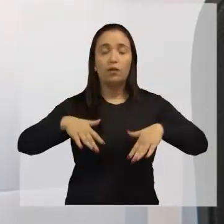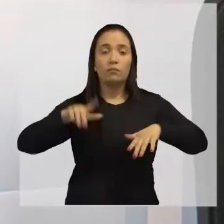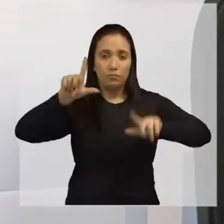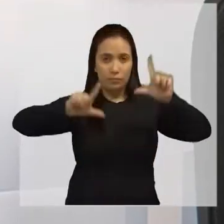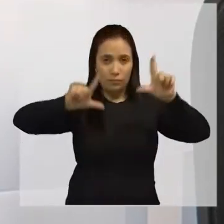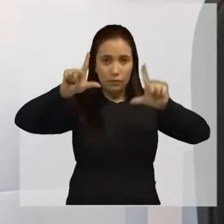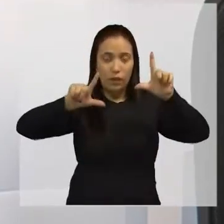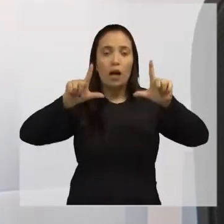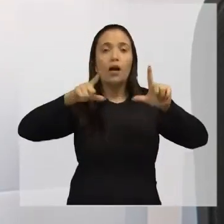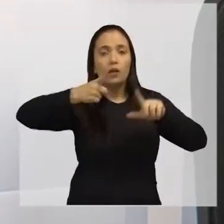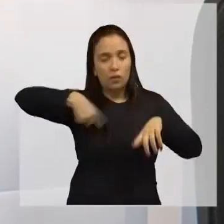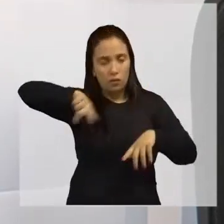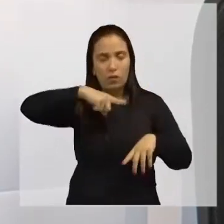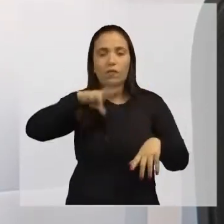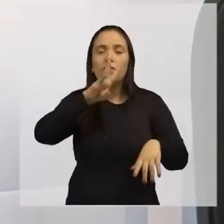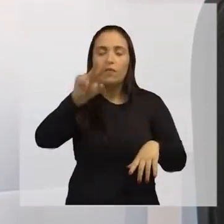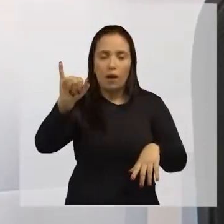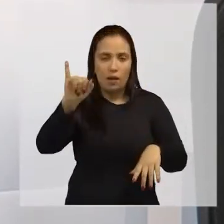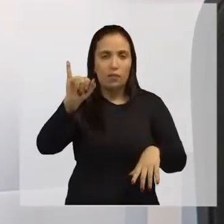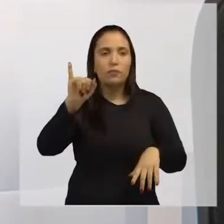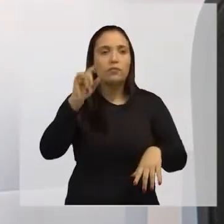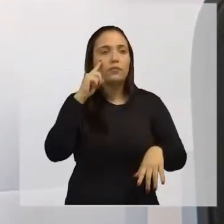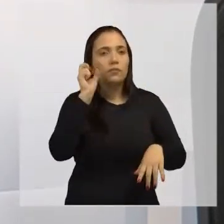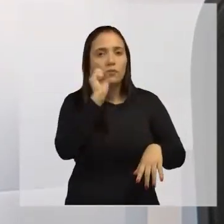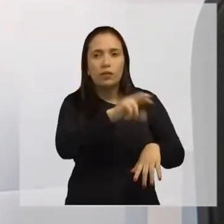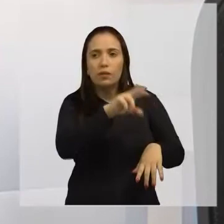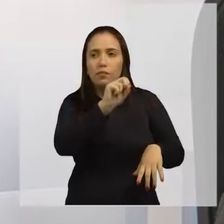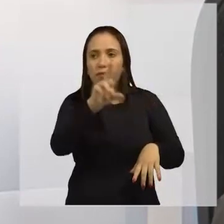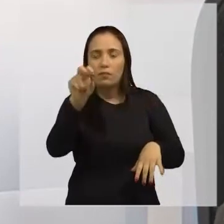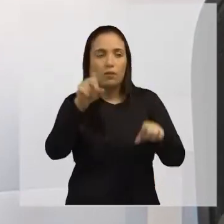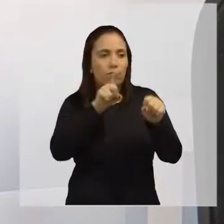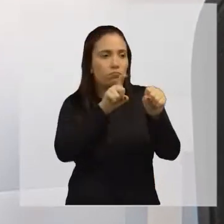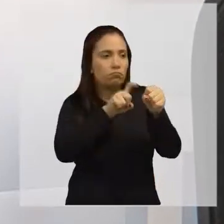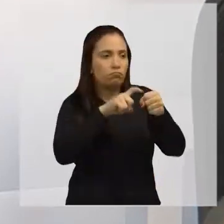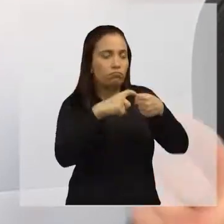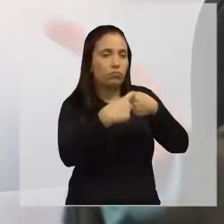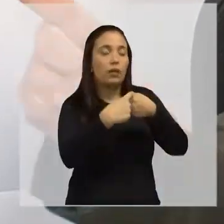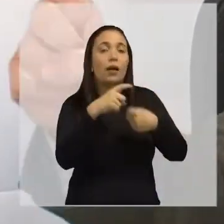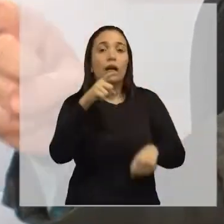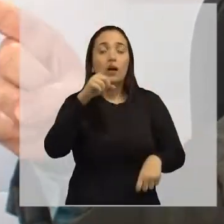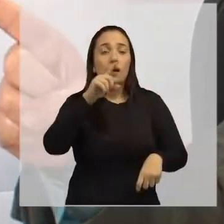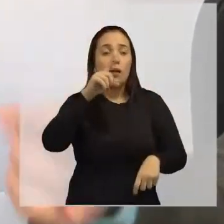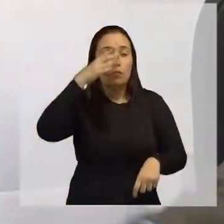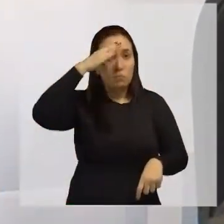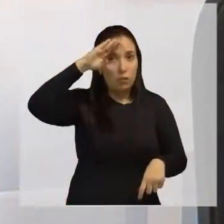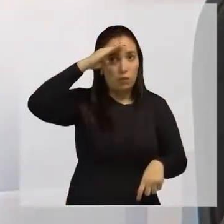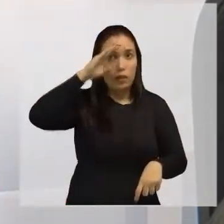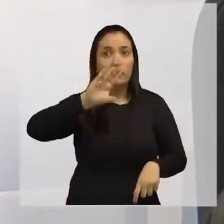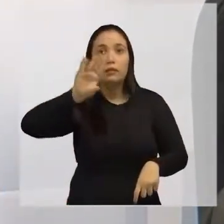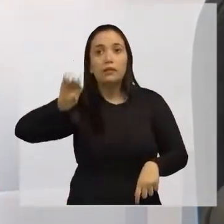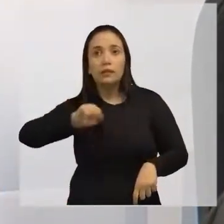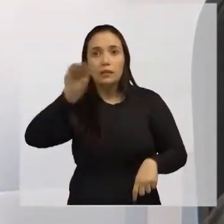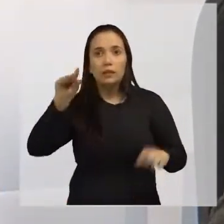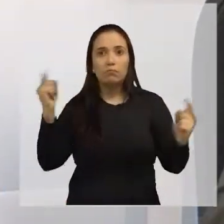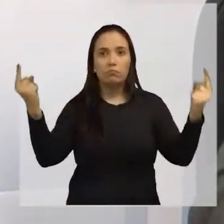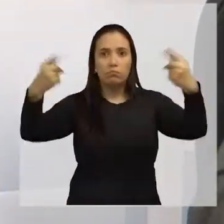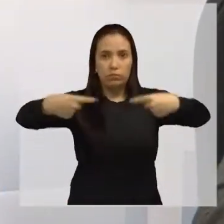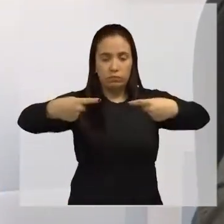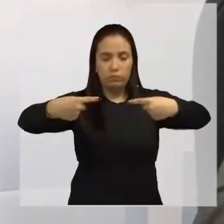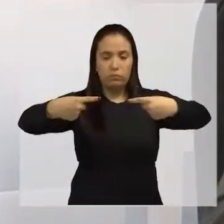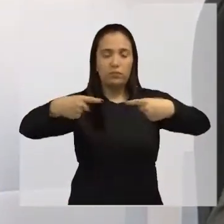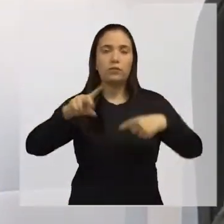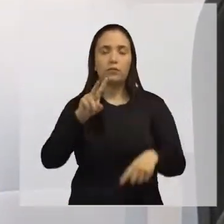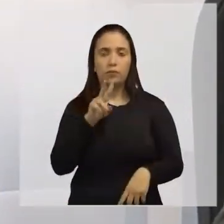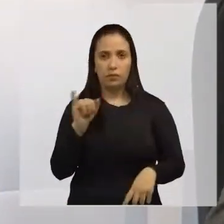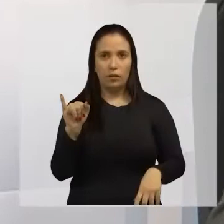nós vamos sim assistir uma polarização Ciro e Bolsonaro. E lhe digo mais, a teoria de